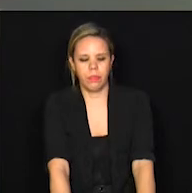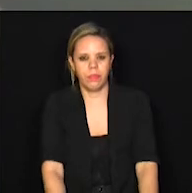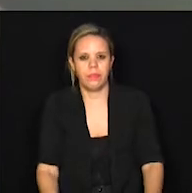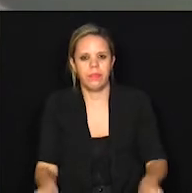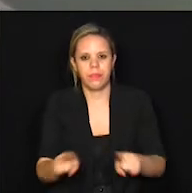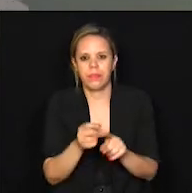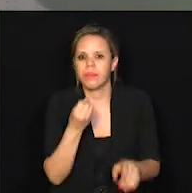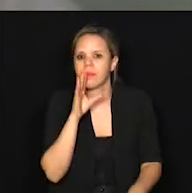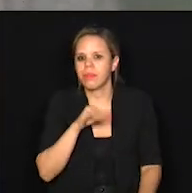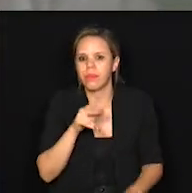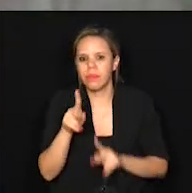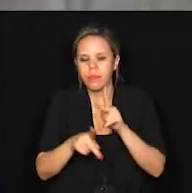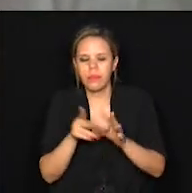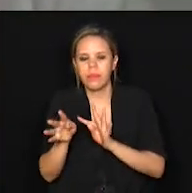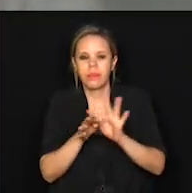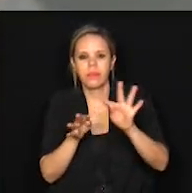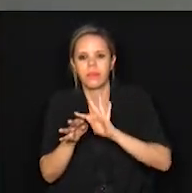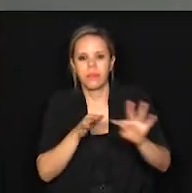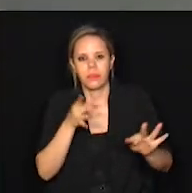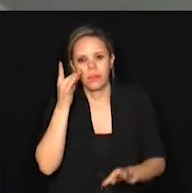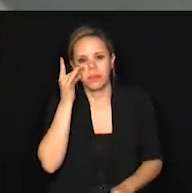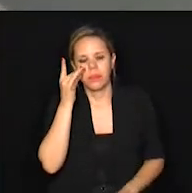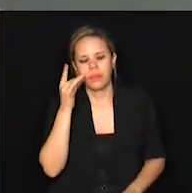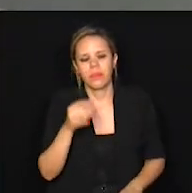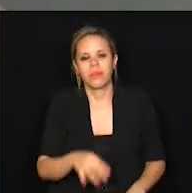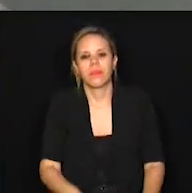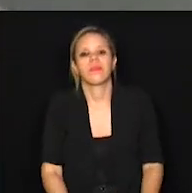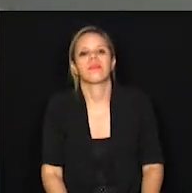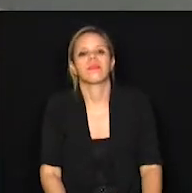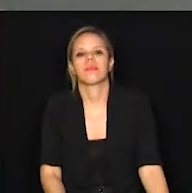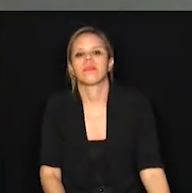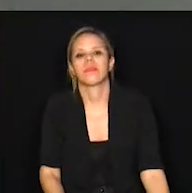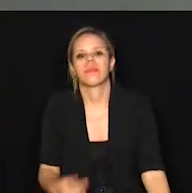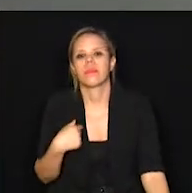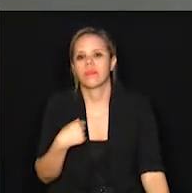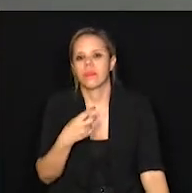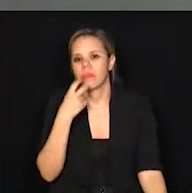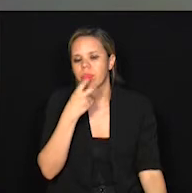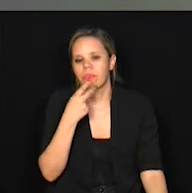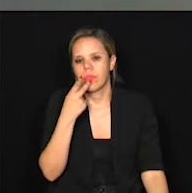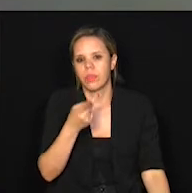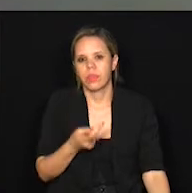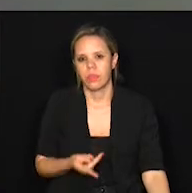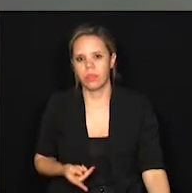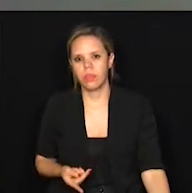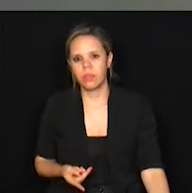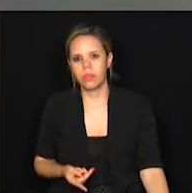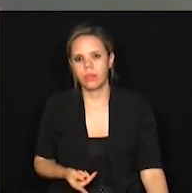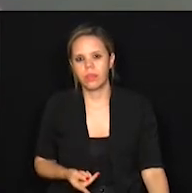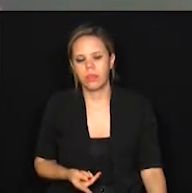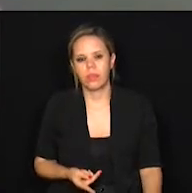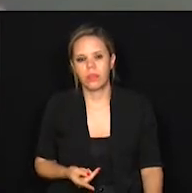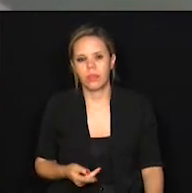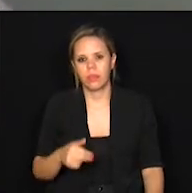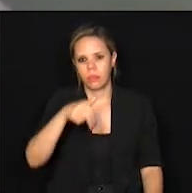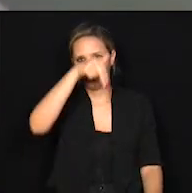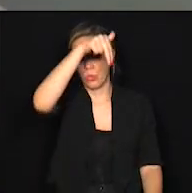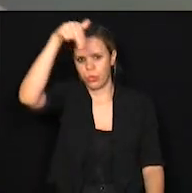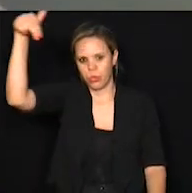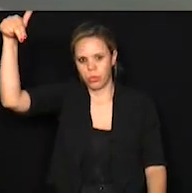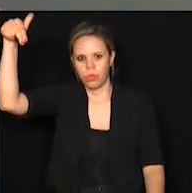nosso selo. Isso é extremamente importante para que a população conheça uma escola legalizada de educação infantil em Campinas.